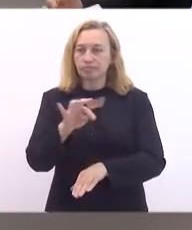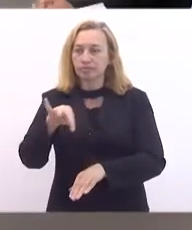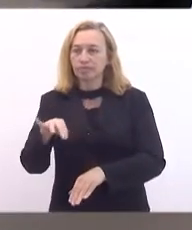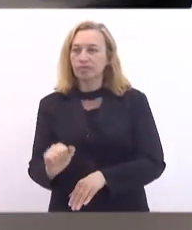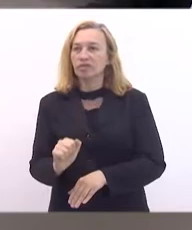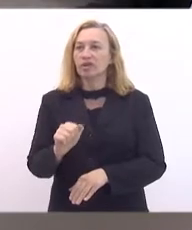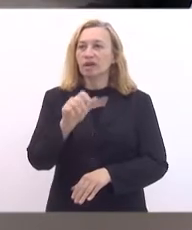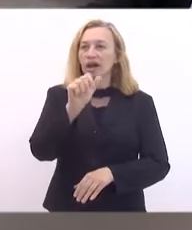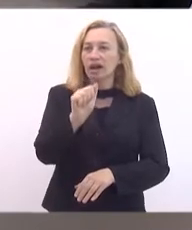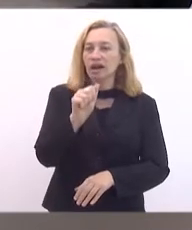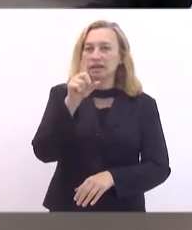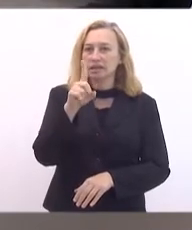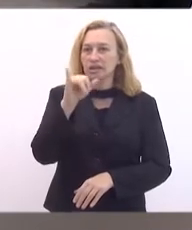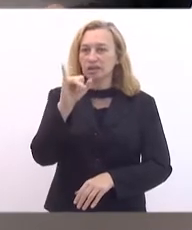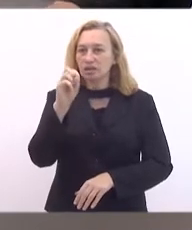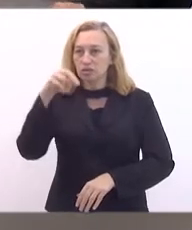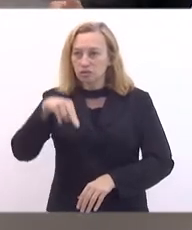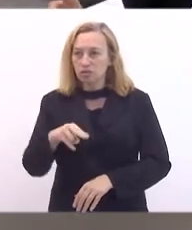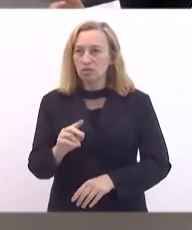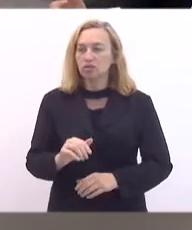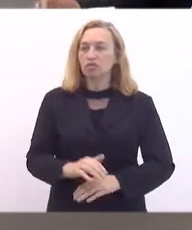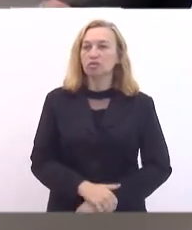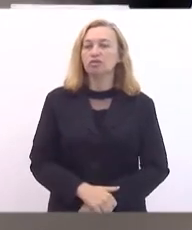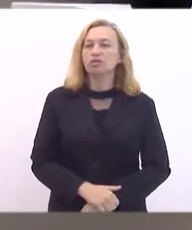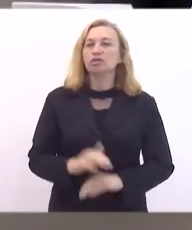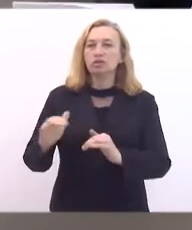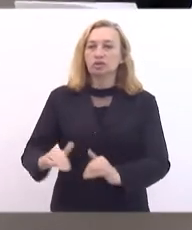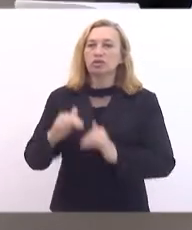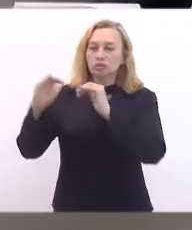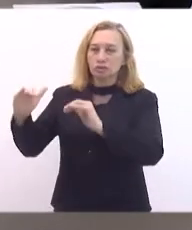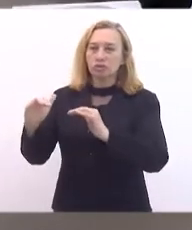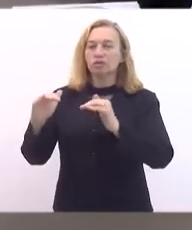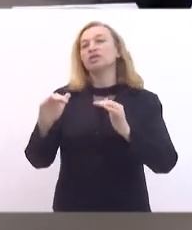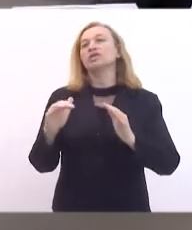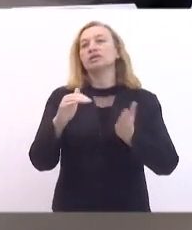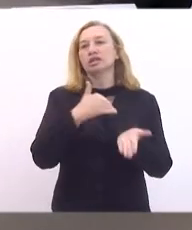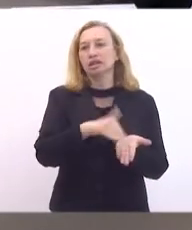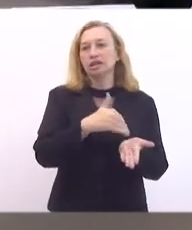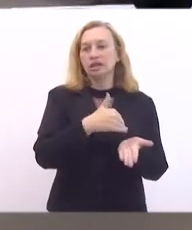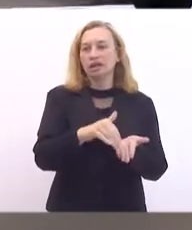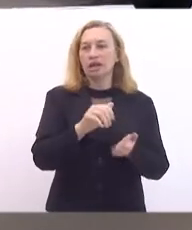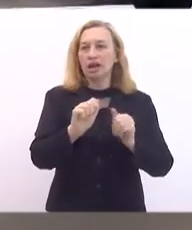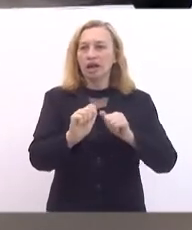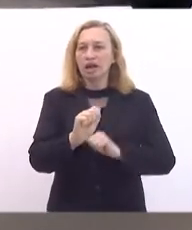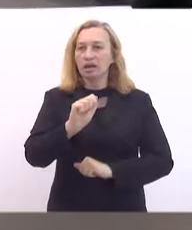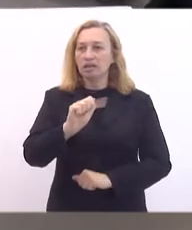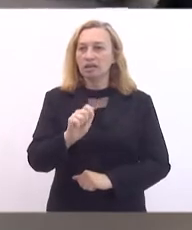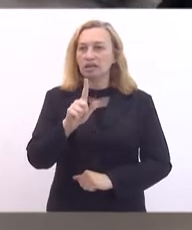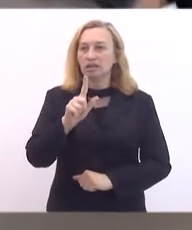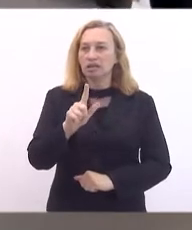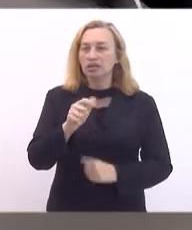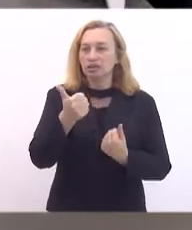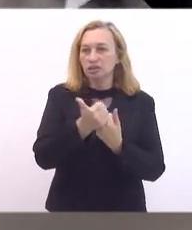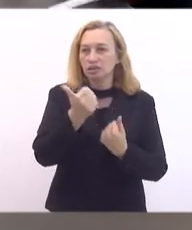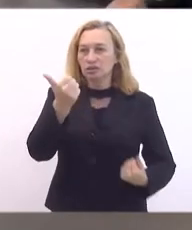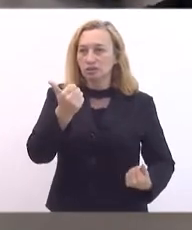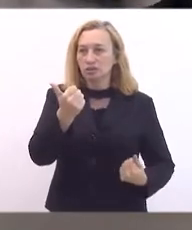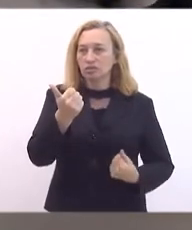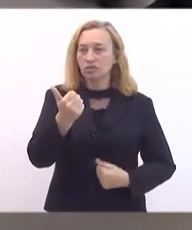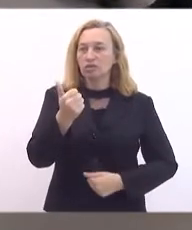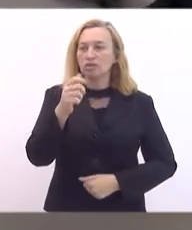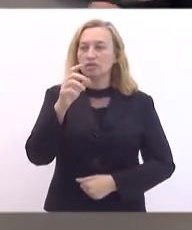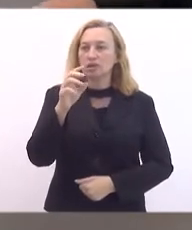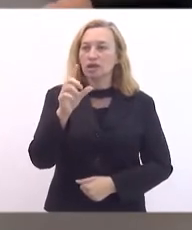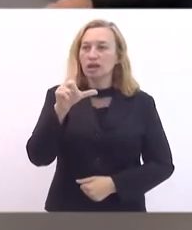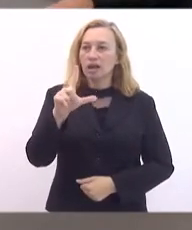zegur do subsecretário secretário-adjunto da subsecretaria de estado de receita ou Thompson